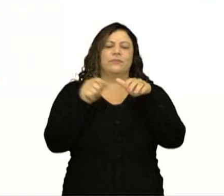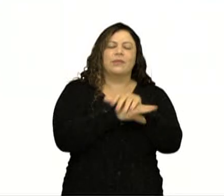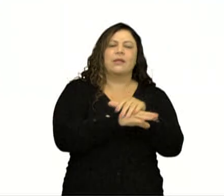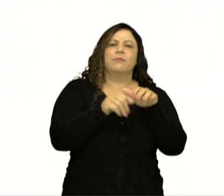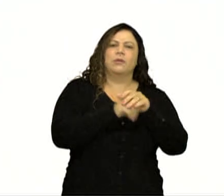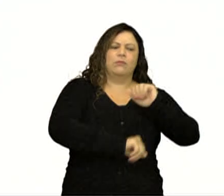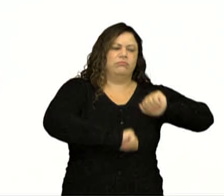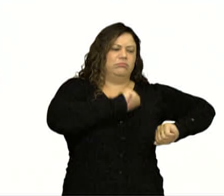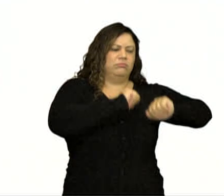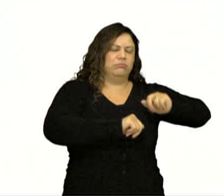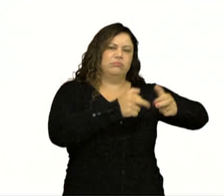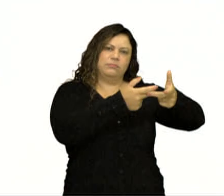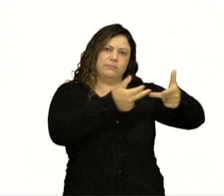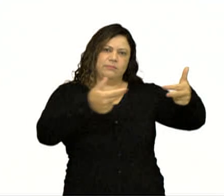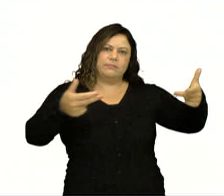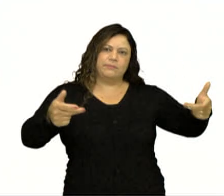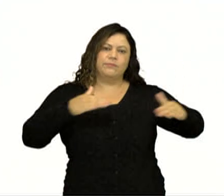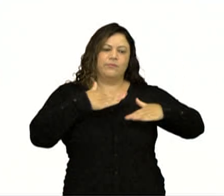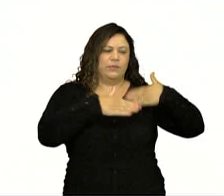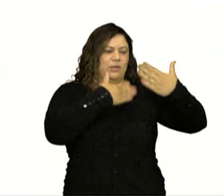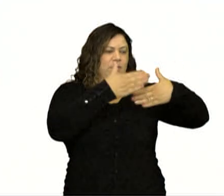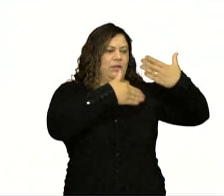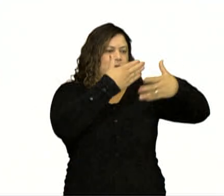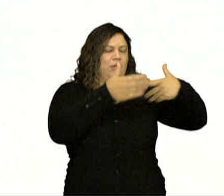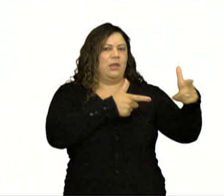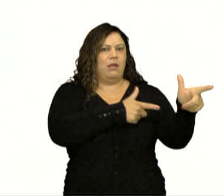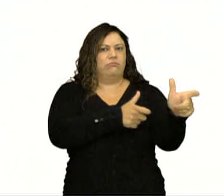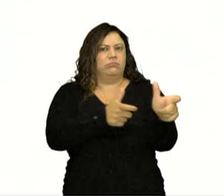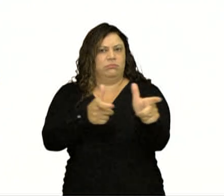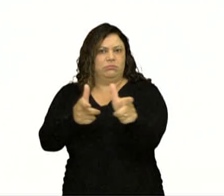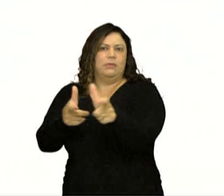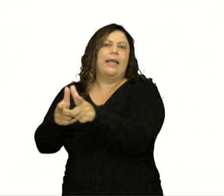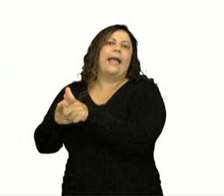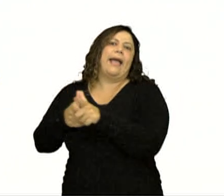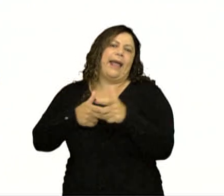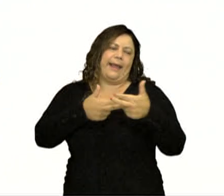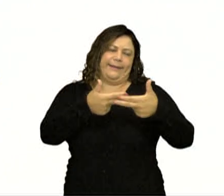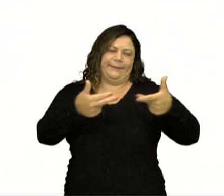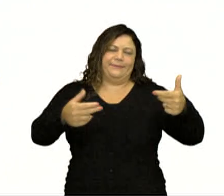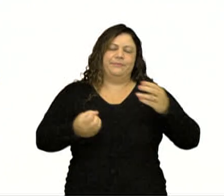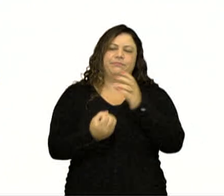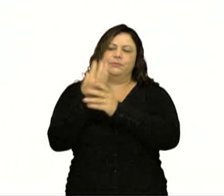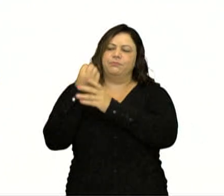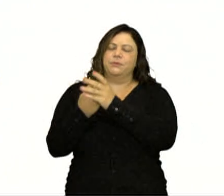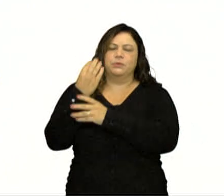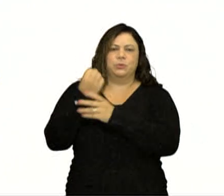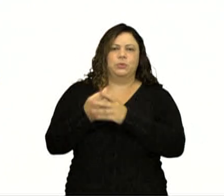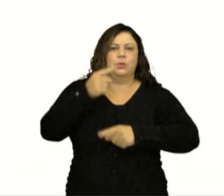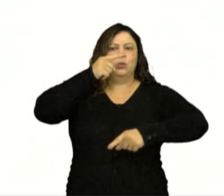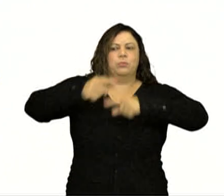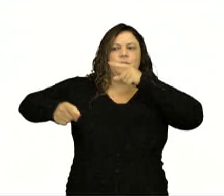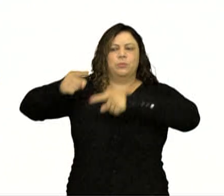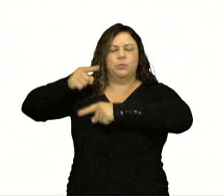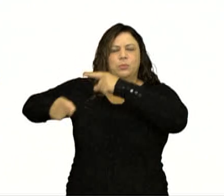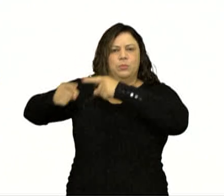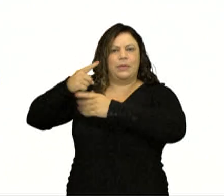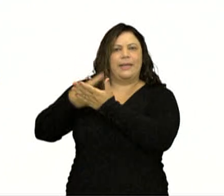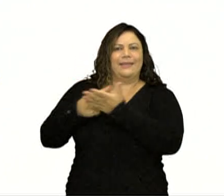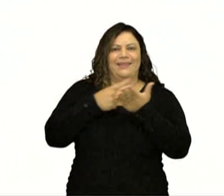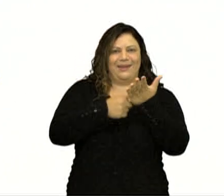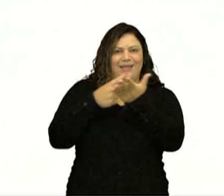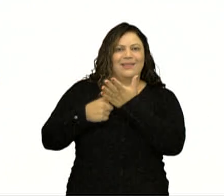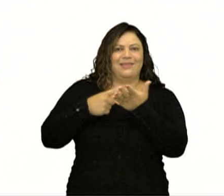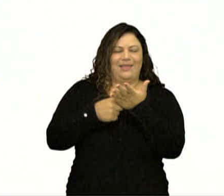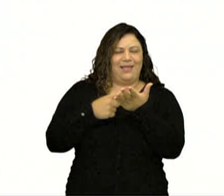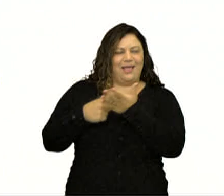em obras públicas e o desenvolvimento da indústria de armas, já rompendo com o Tratado de Versalhes, que proibia a Alemanha